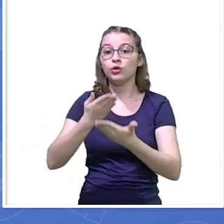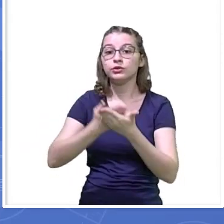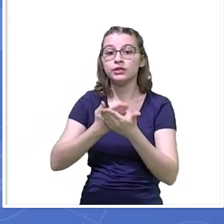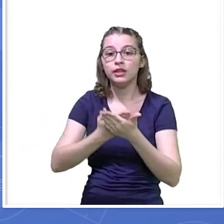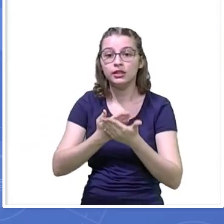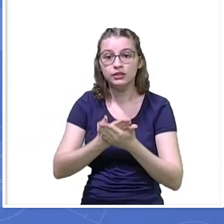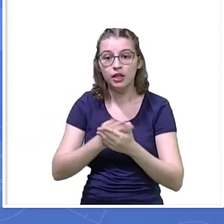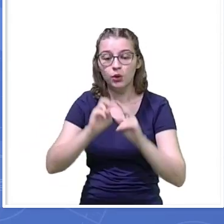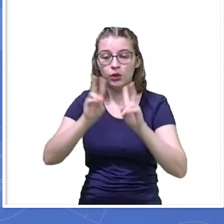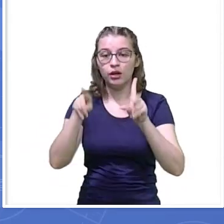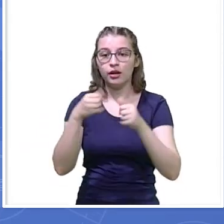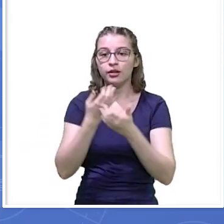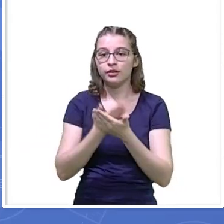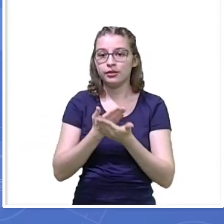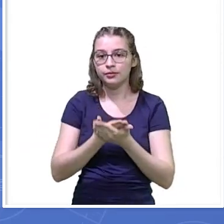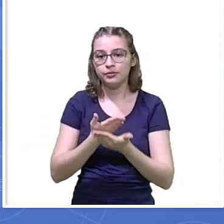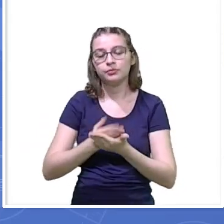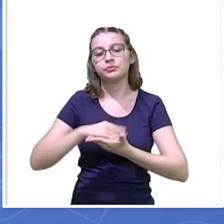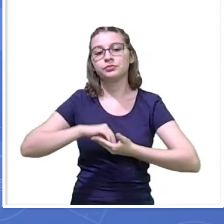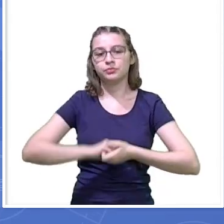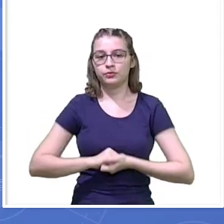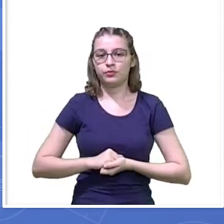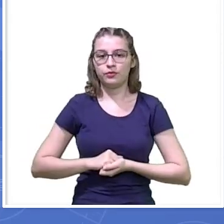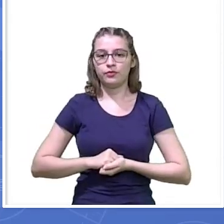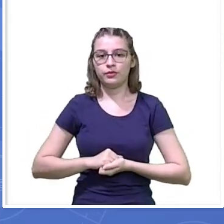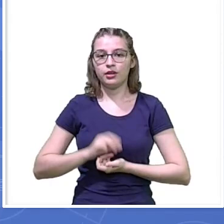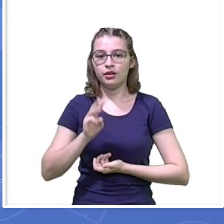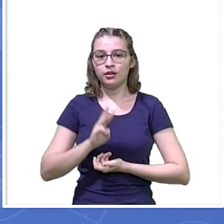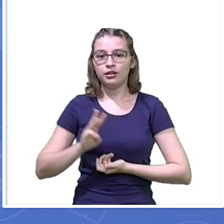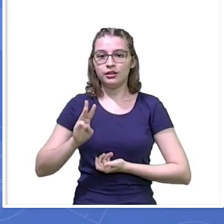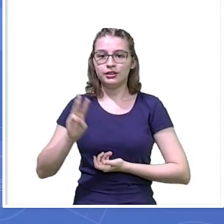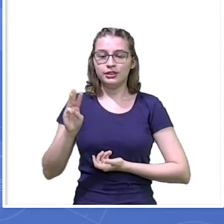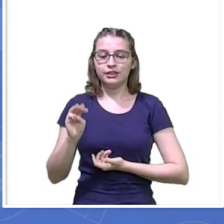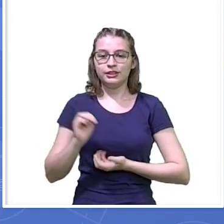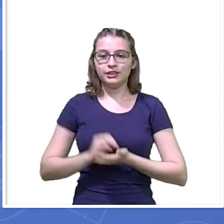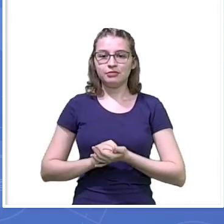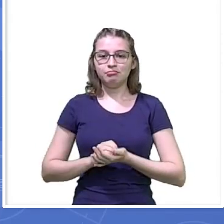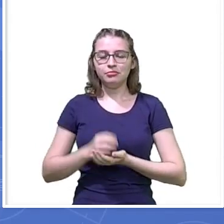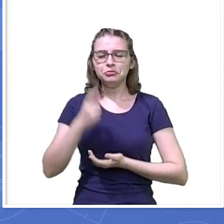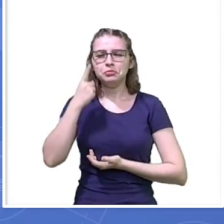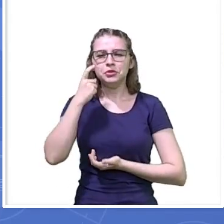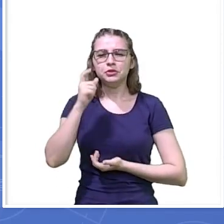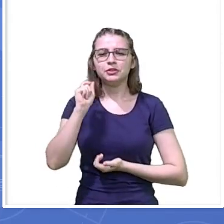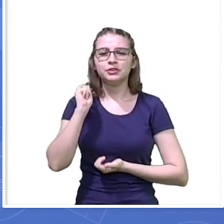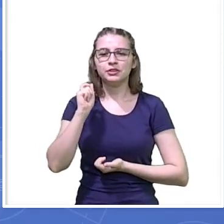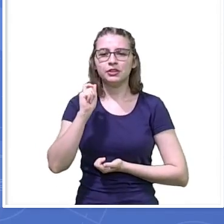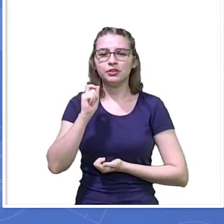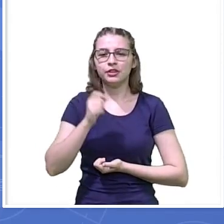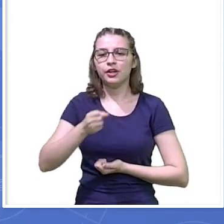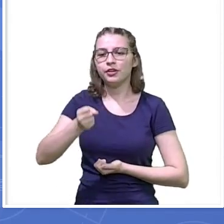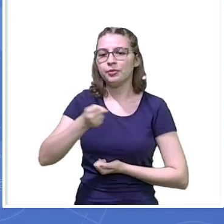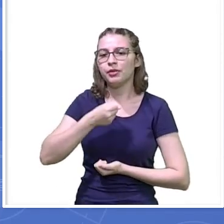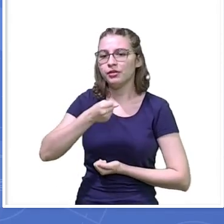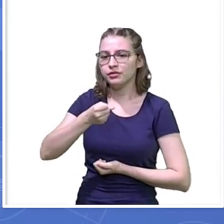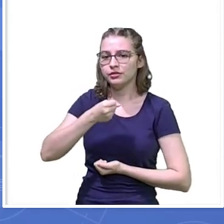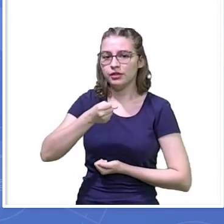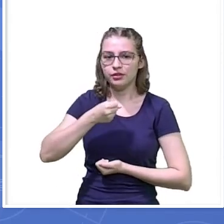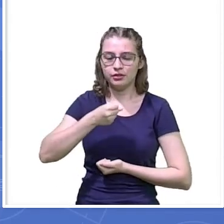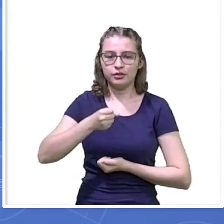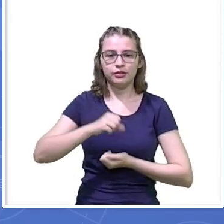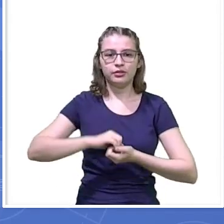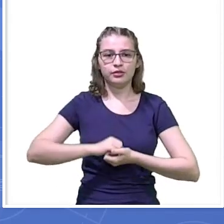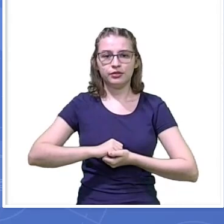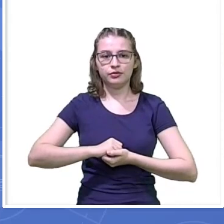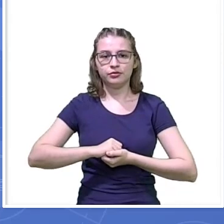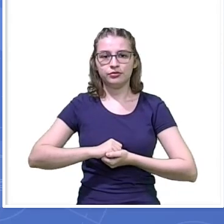componentes, né. Nessa página do Saber Mais tem um recurso interessante que é uma reportagem, né, que mostra aí